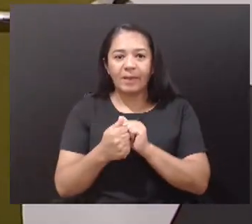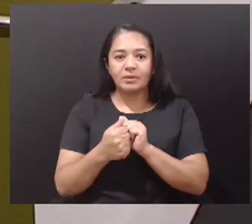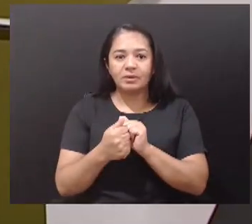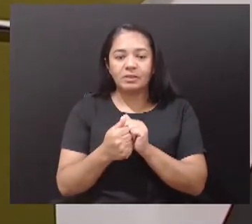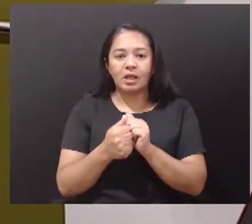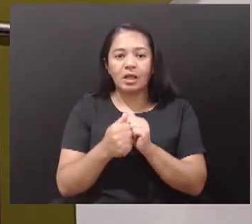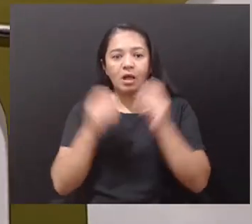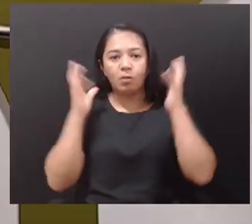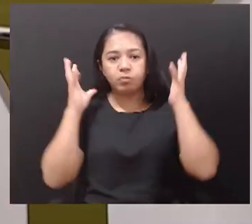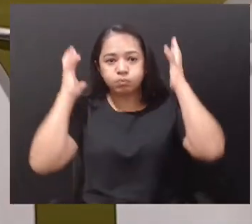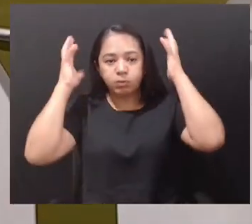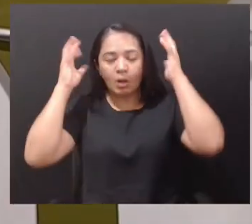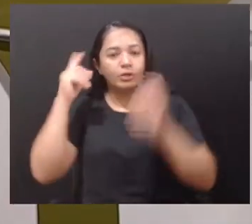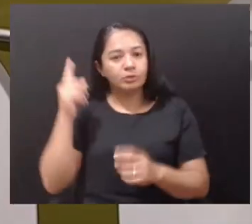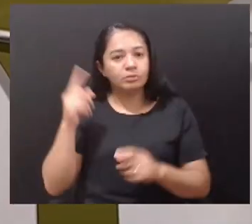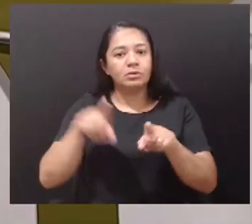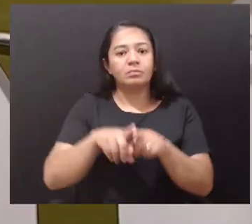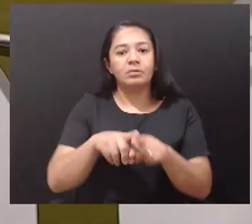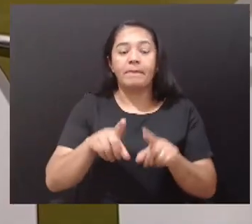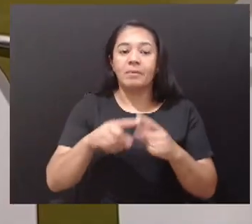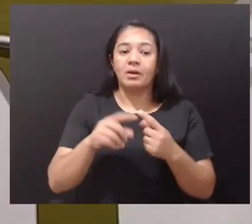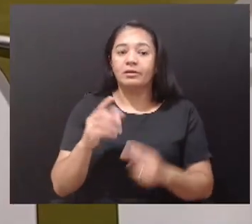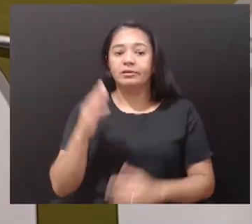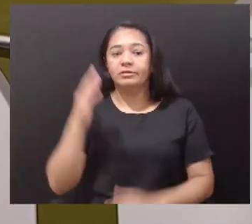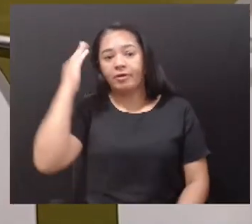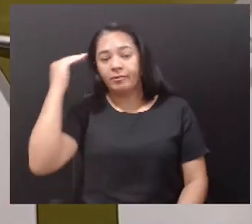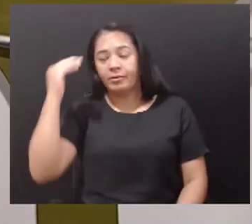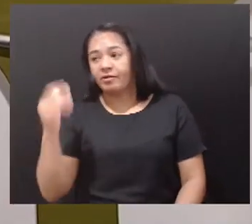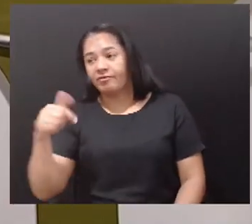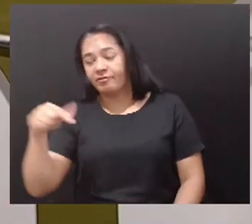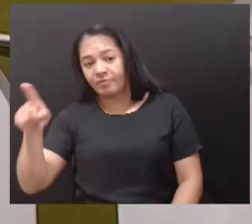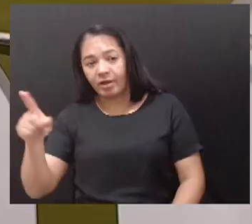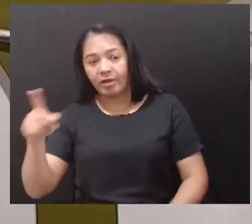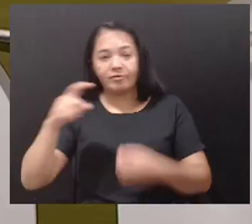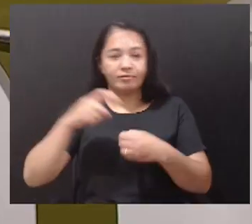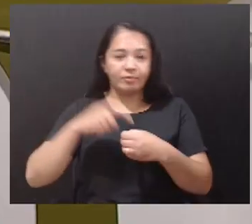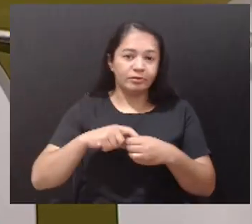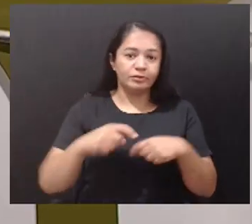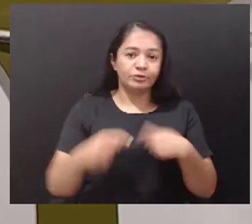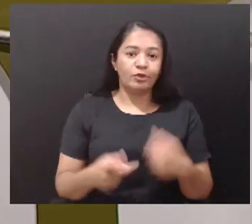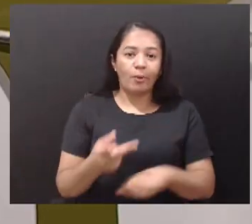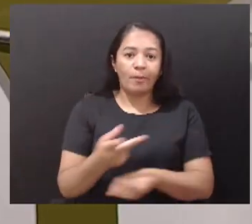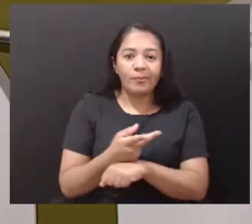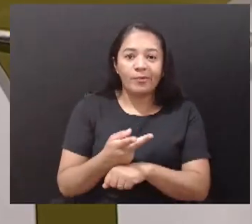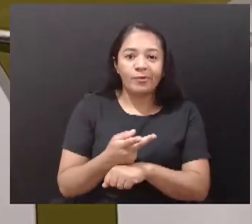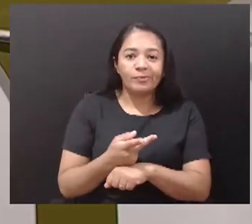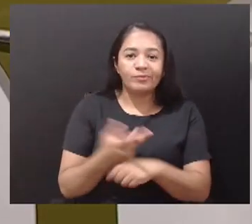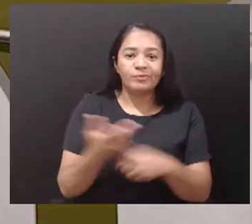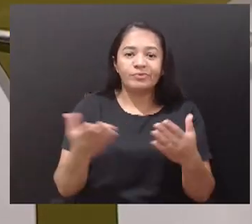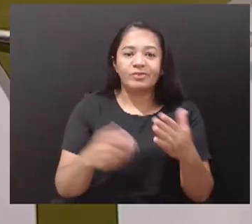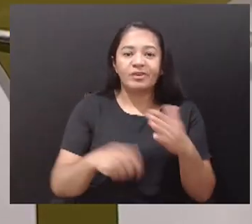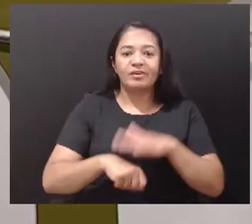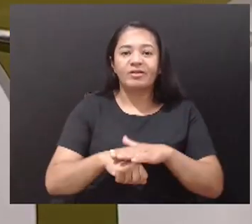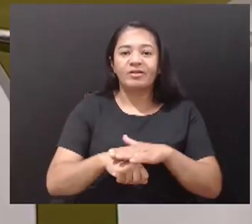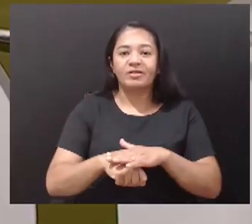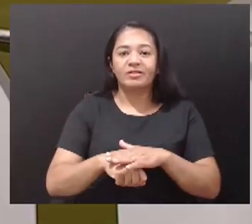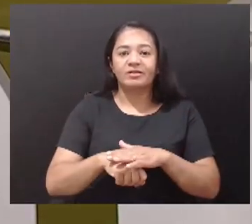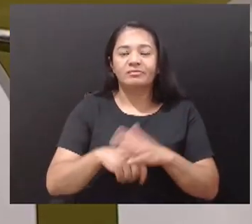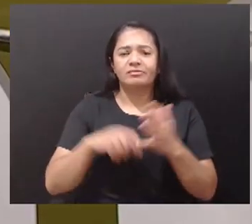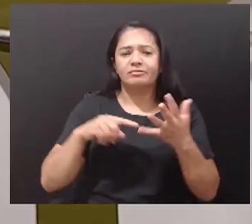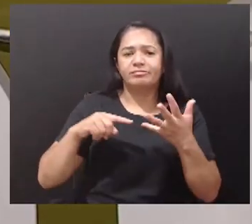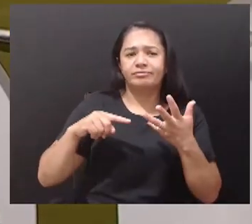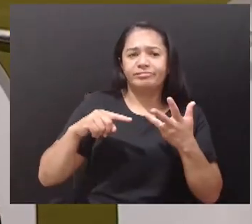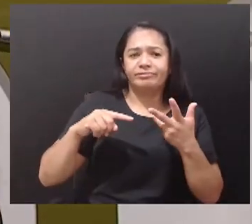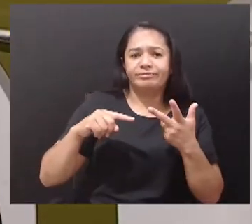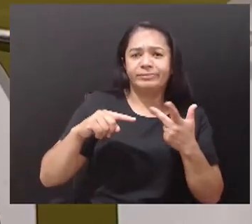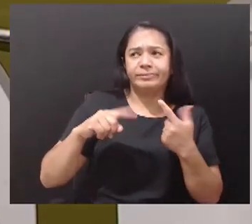assim, como a moda vai e volta, a gente tem procura, hoje eu faço muito pixie cut, taper edge cut,